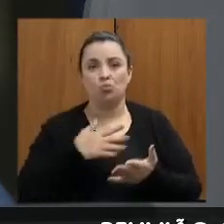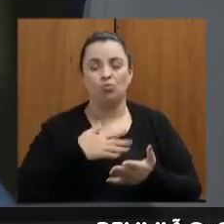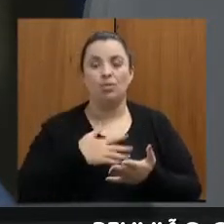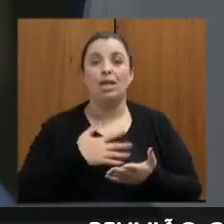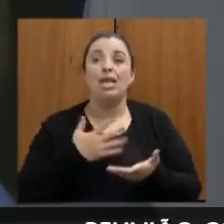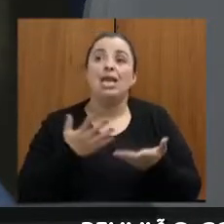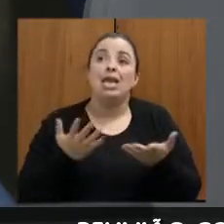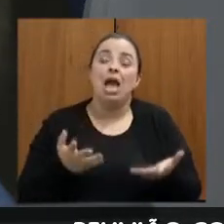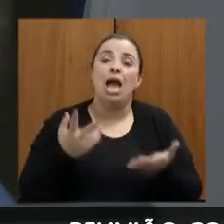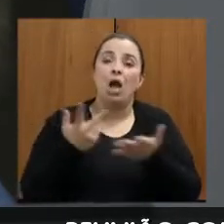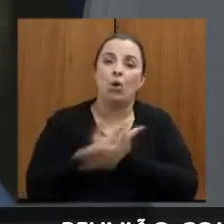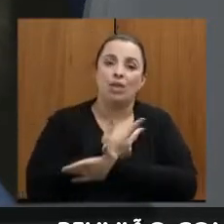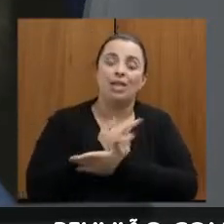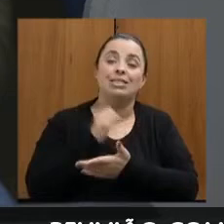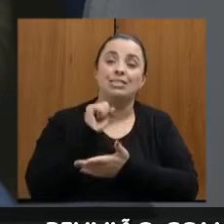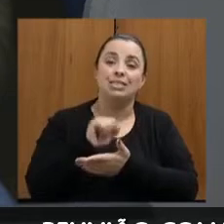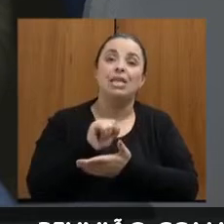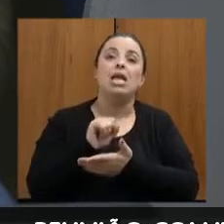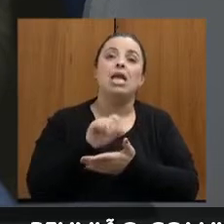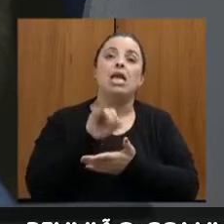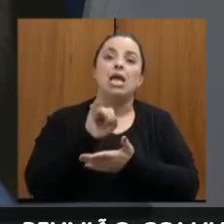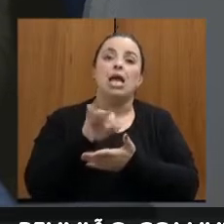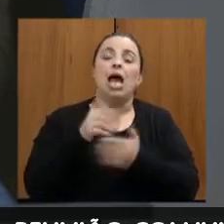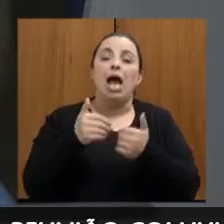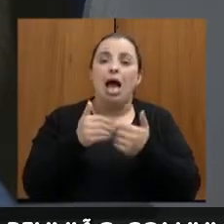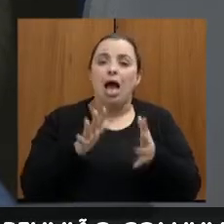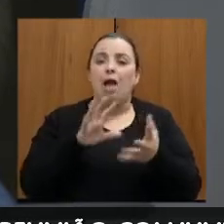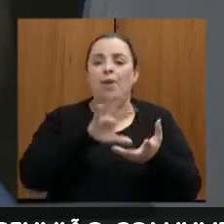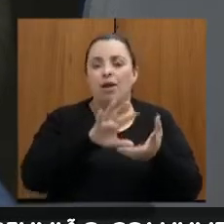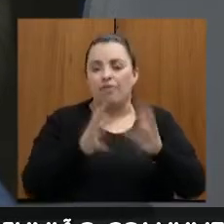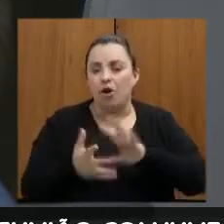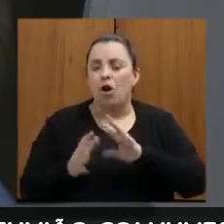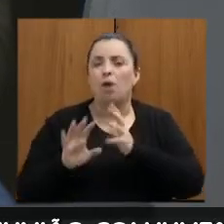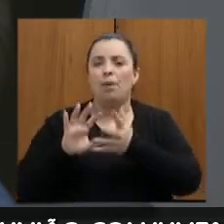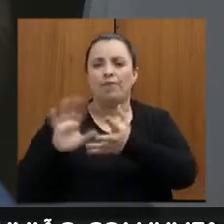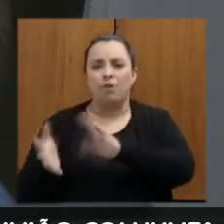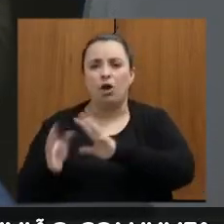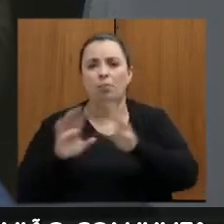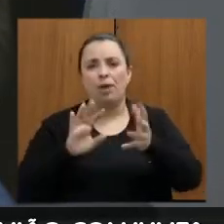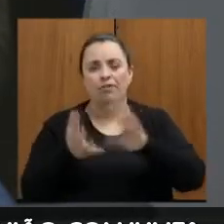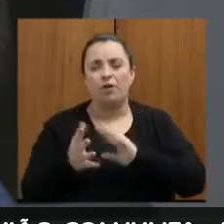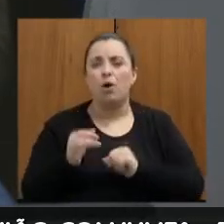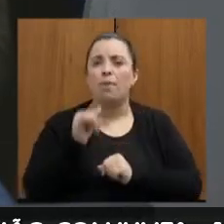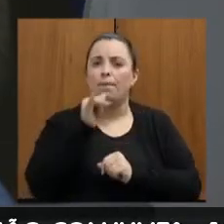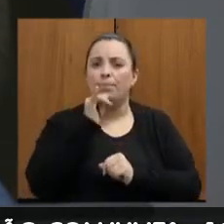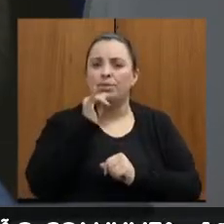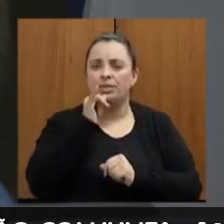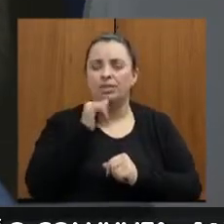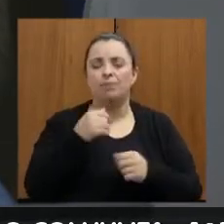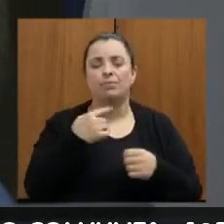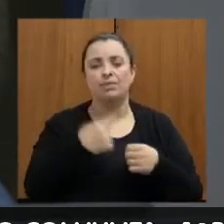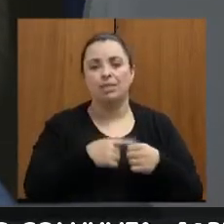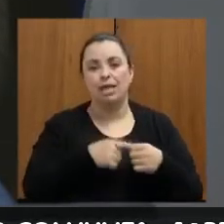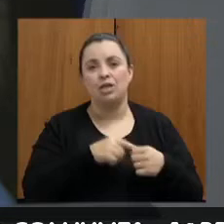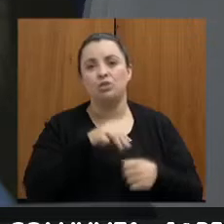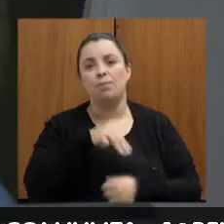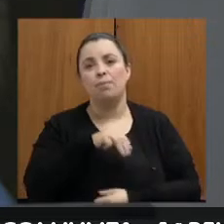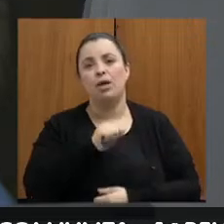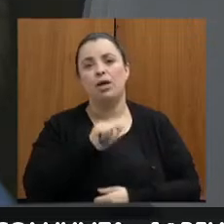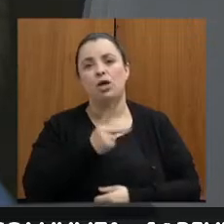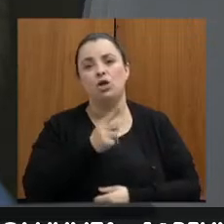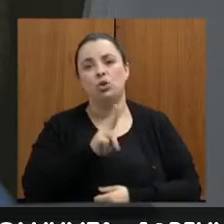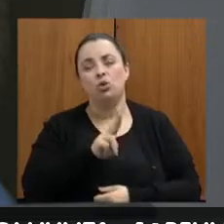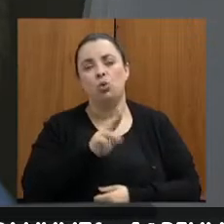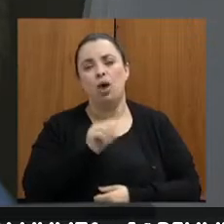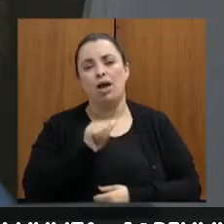ser eu falo de alguns três que a gente não utiliza mais por exemplo Maio aço até Ipanema o